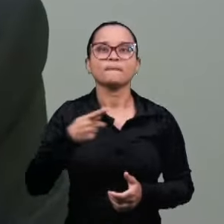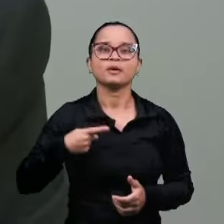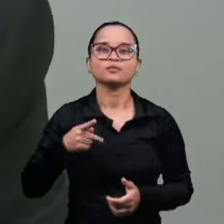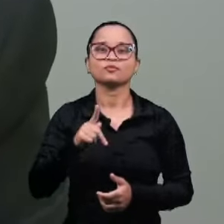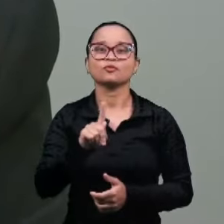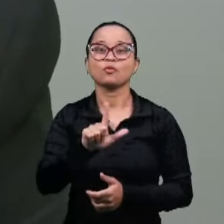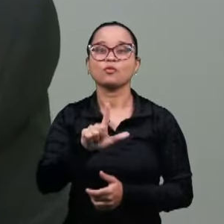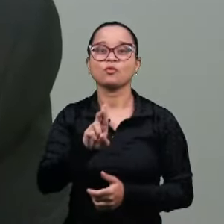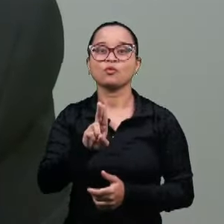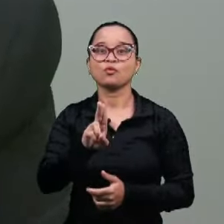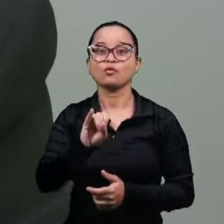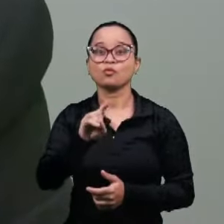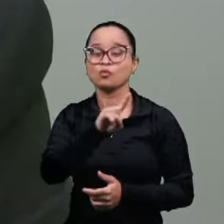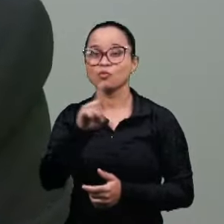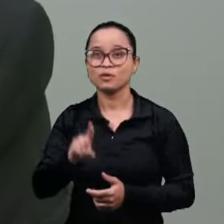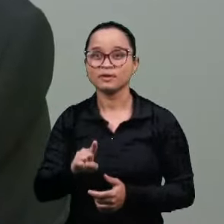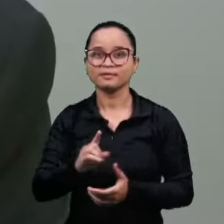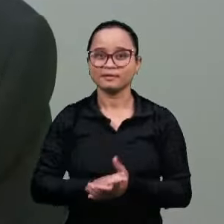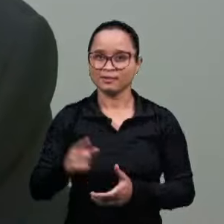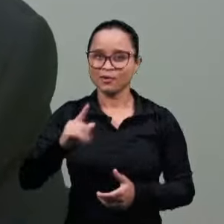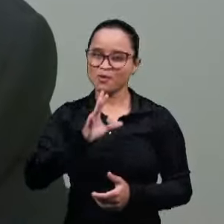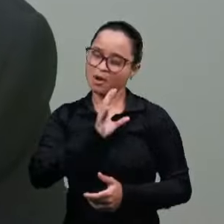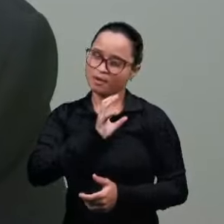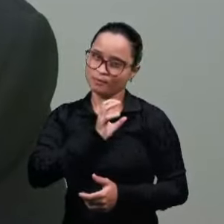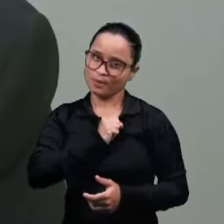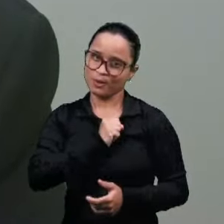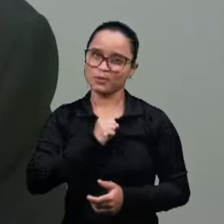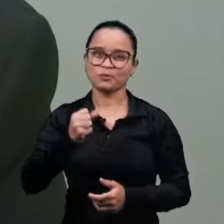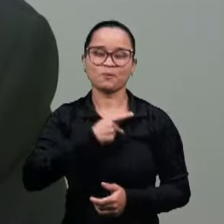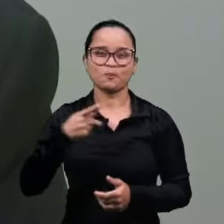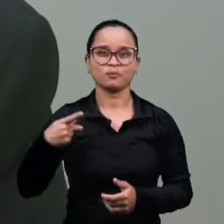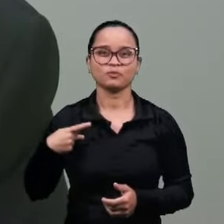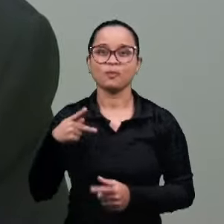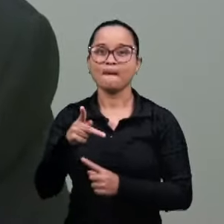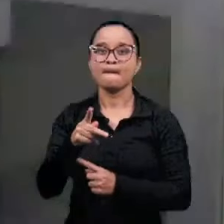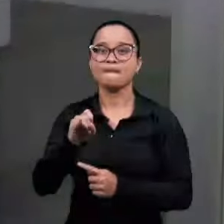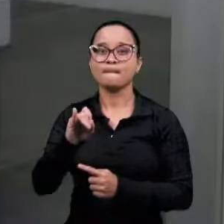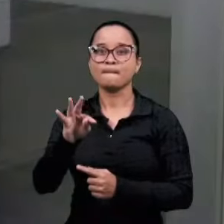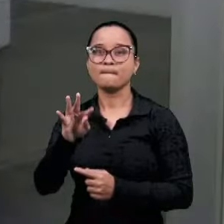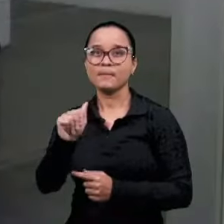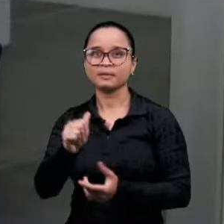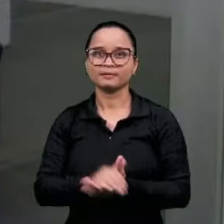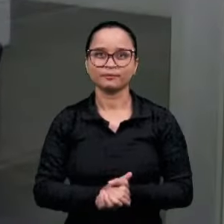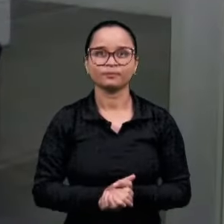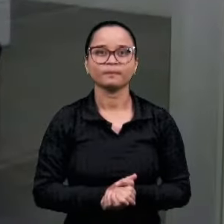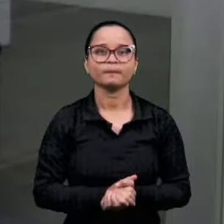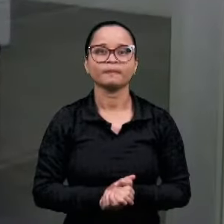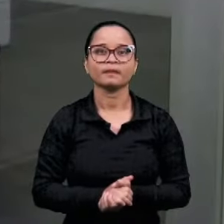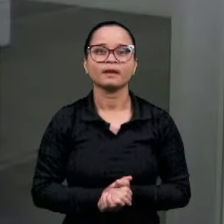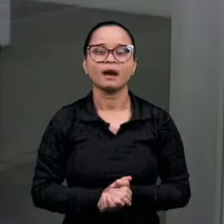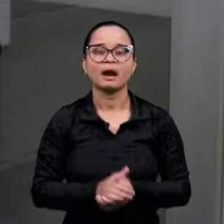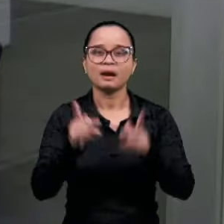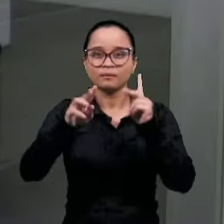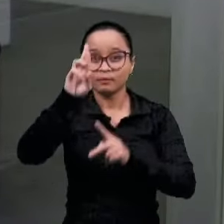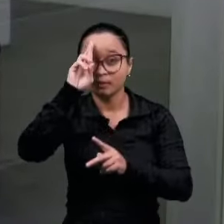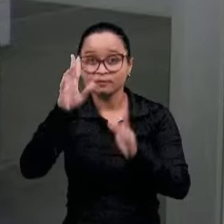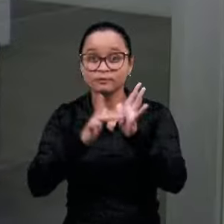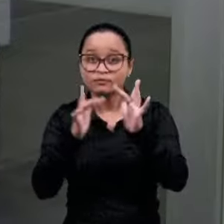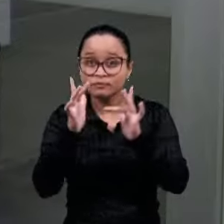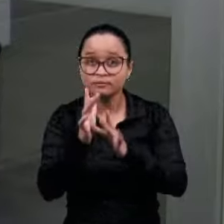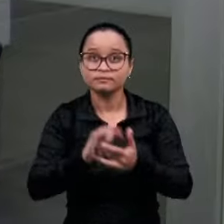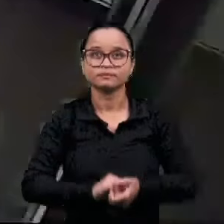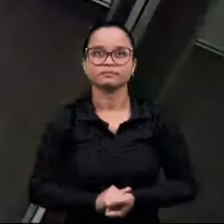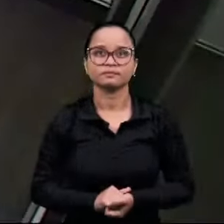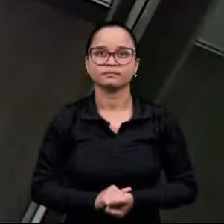Gaspar Pita, nosso querido pastor Pita, a paz do Senhor Jesus. A paz do Senhor Elias, mais uma vez estamos